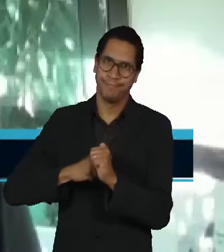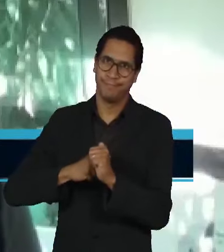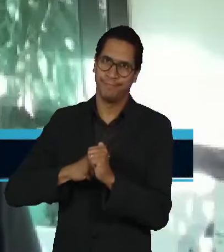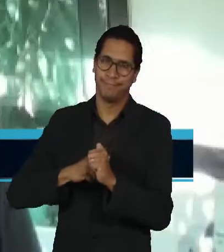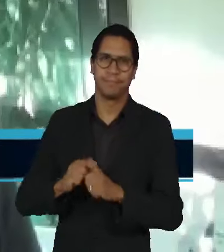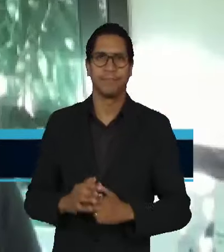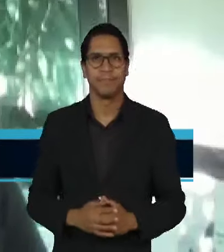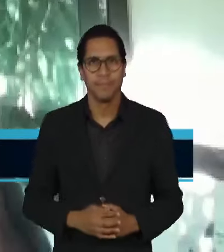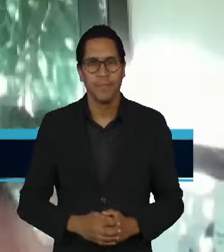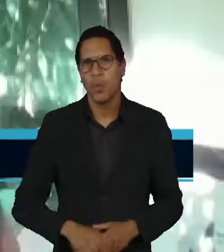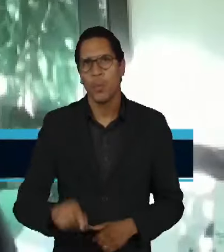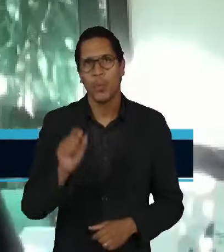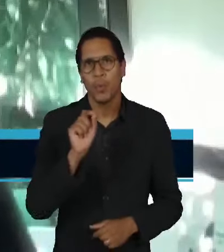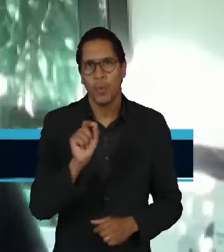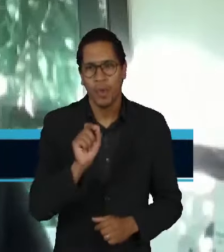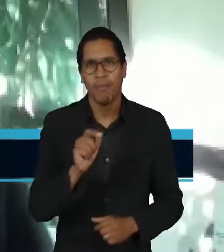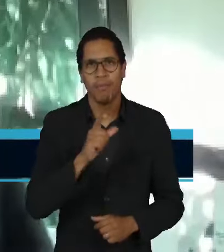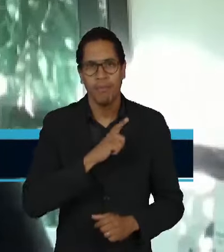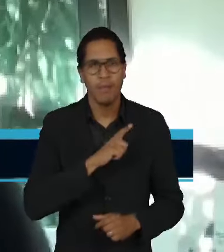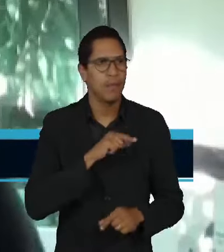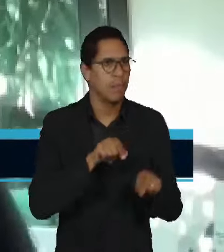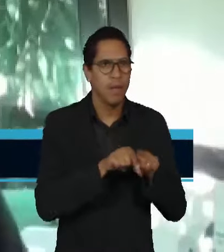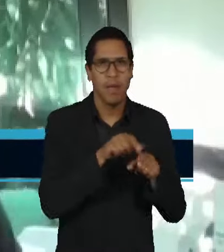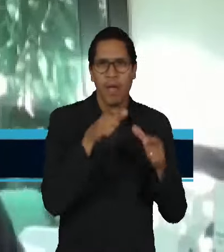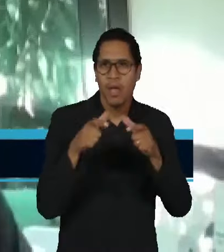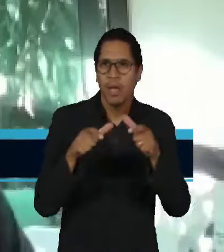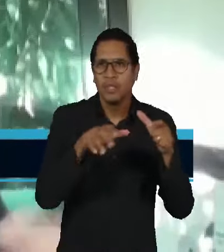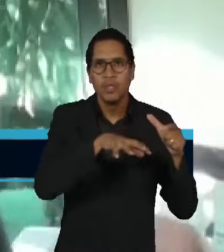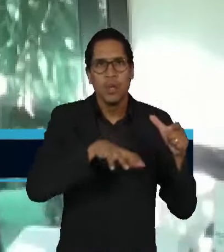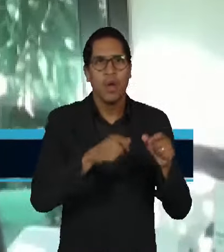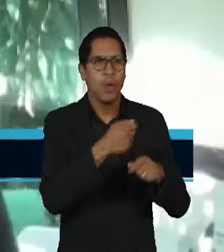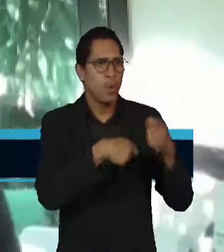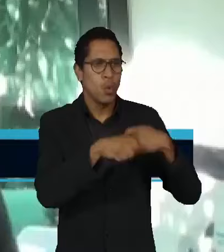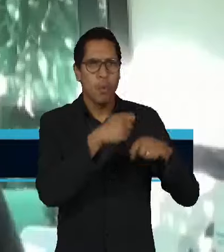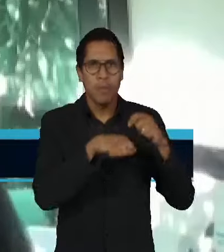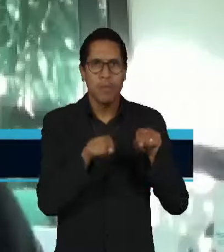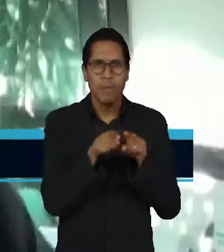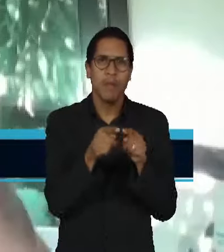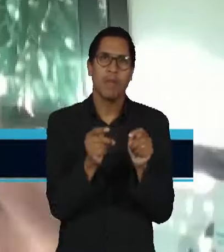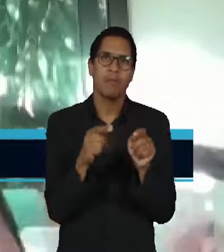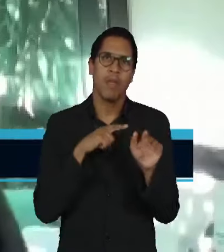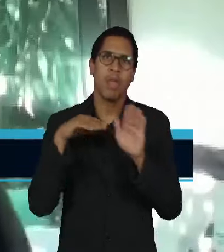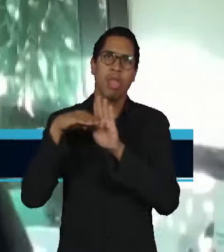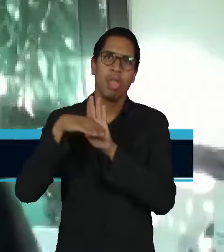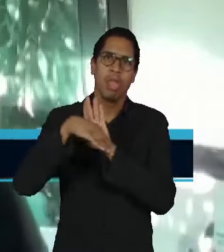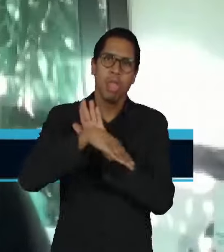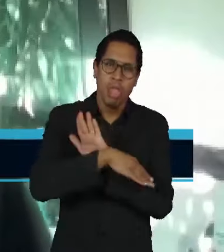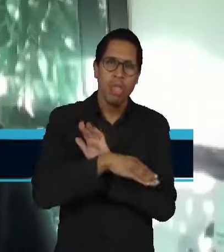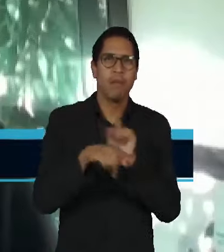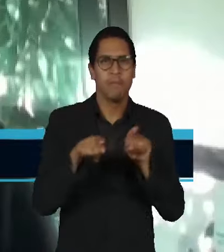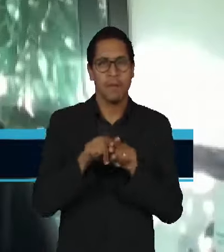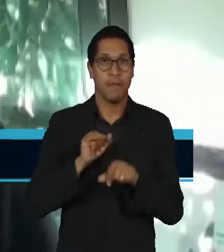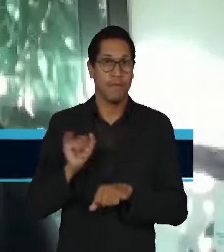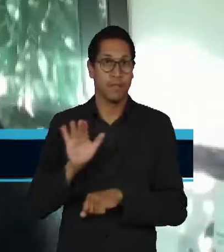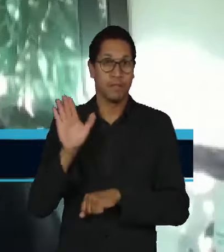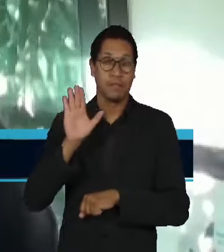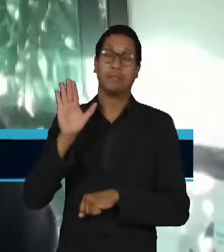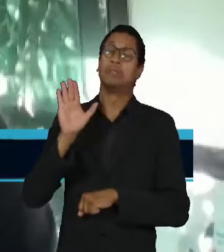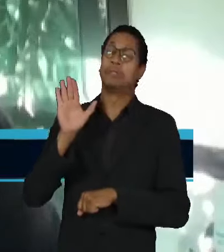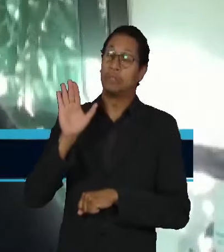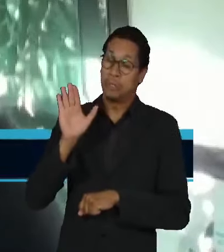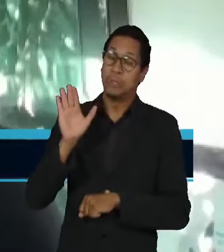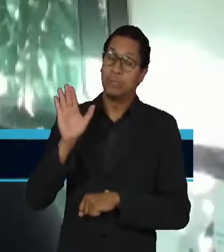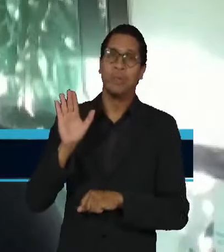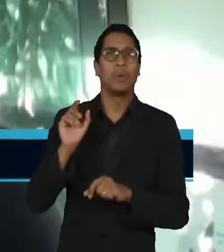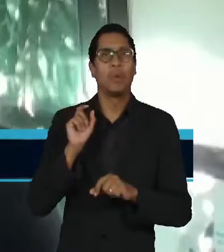gente está vendo são as economias da região, na sua maioria, retraindo, muitas com inflação. E é